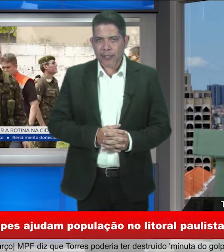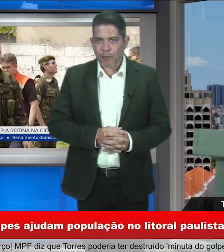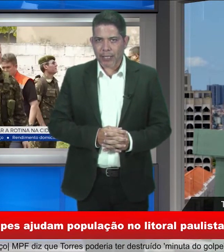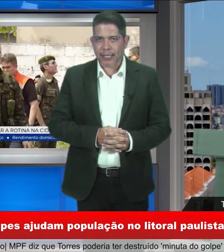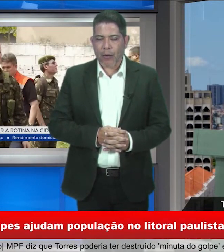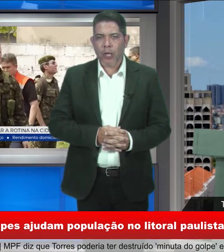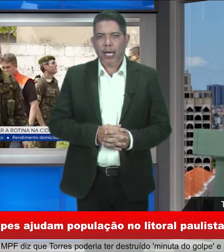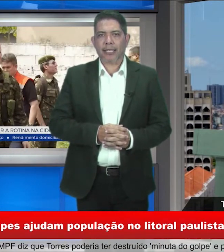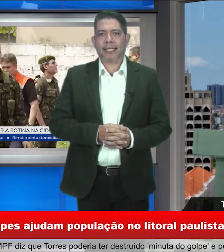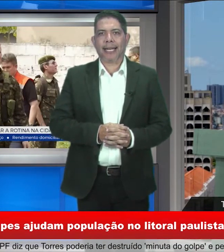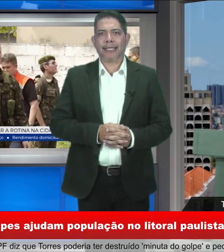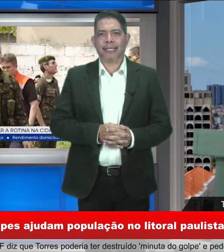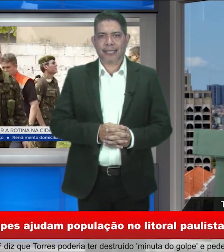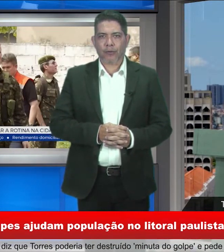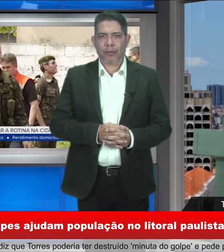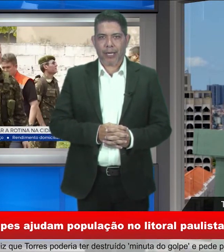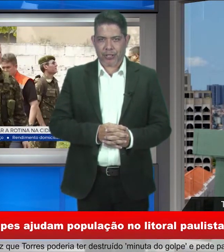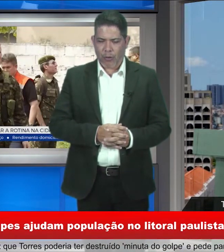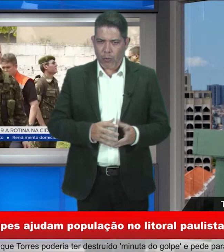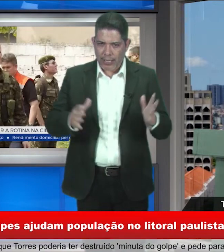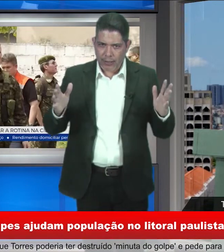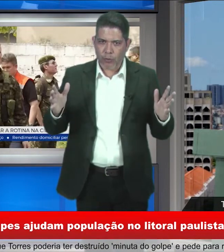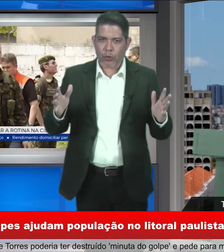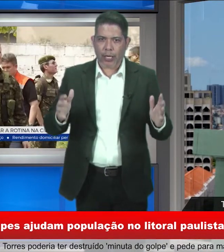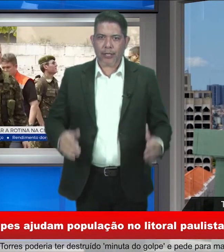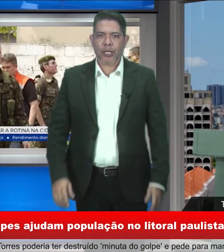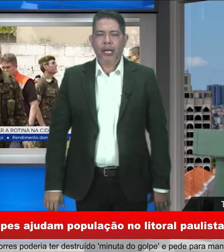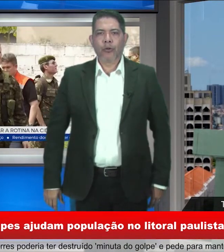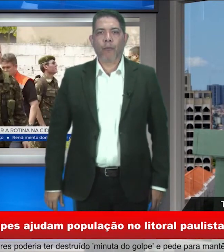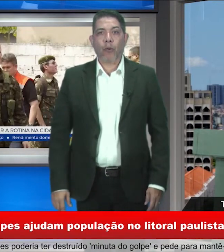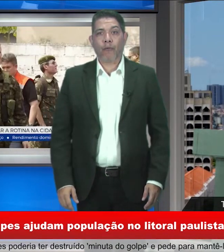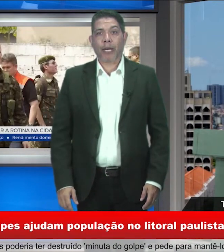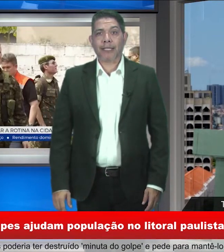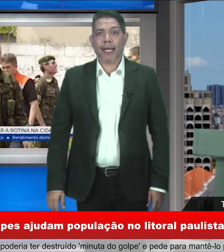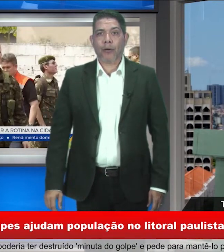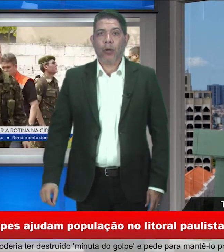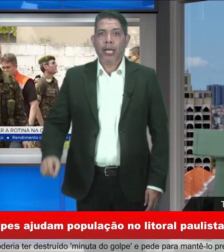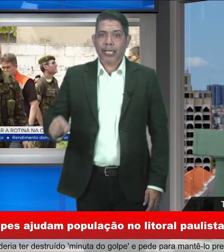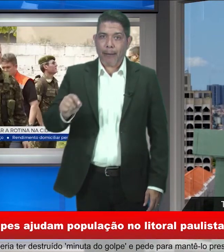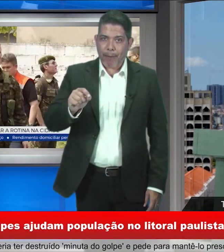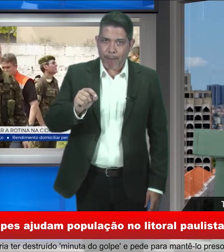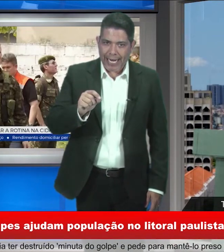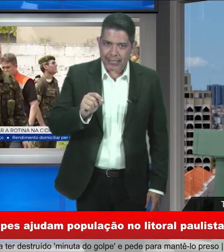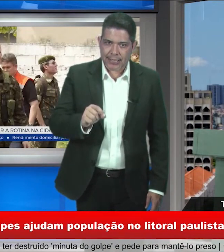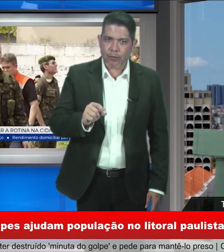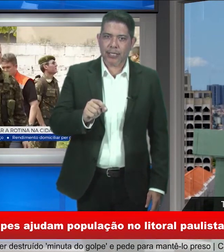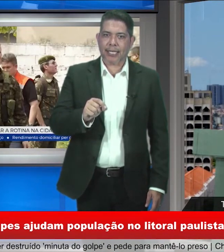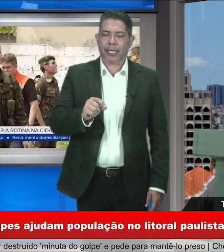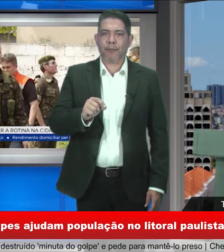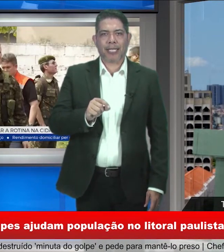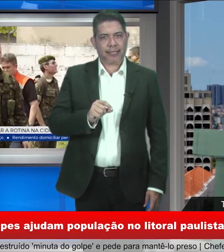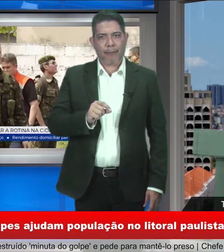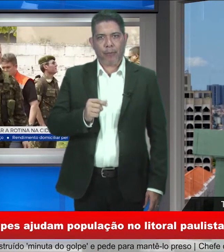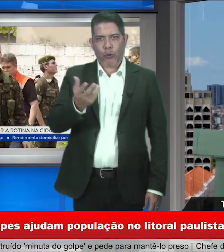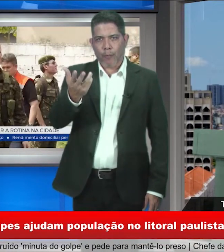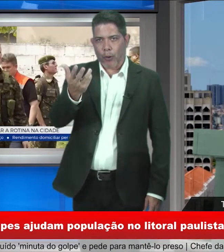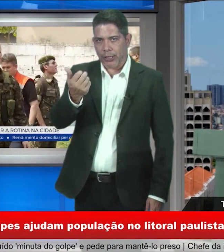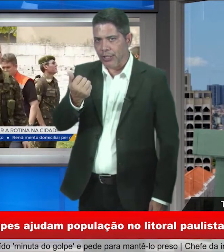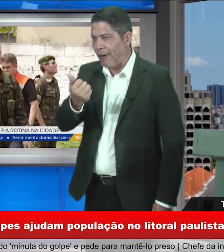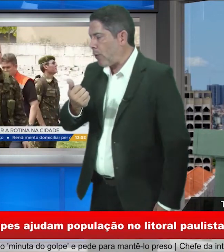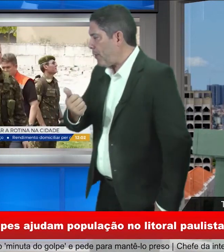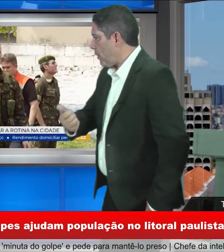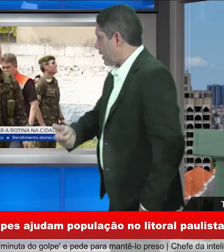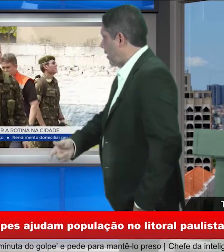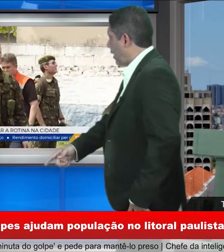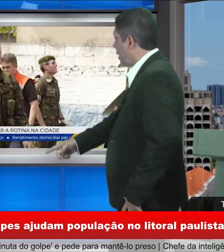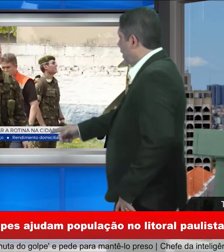em especial a cidade de São Sebastião. Coração muito grande do povo brasileiro e a preparação das equipes é sempre muito importante.